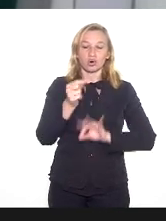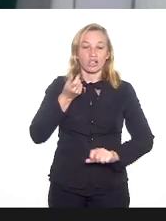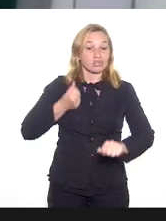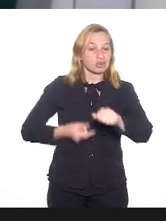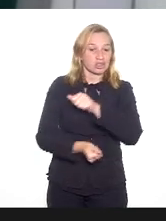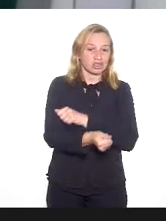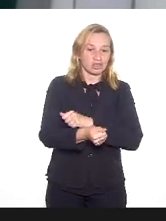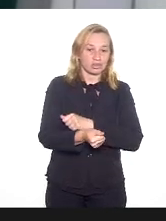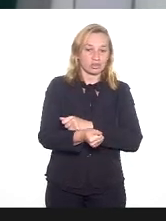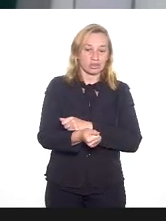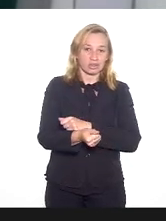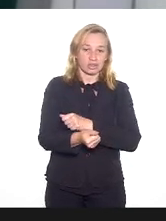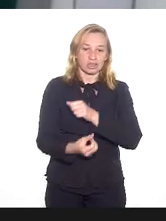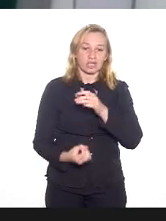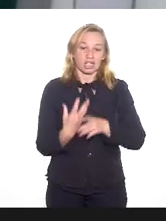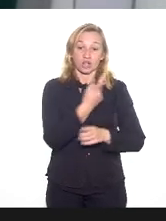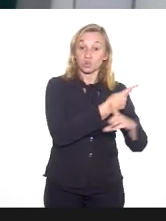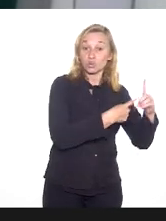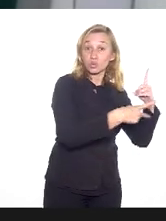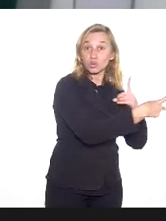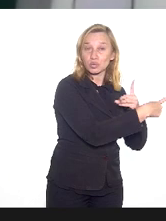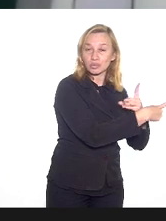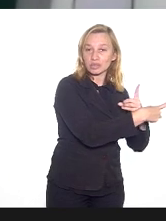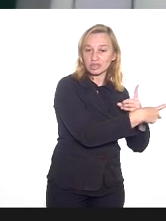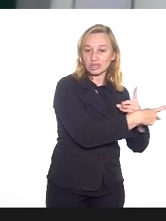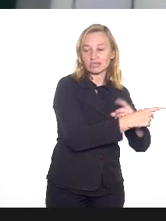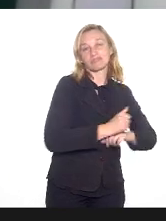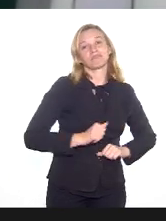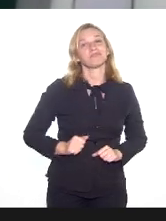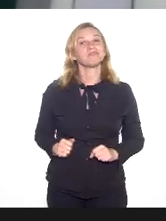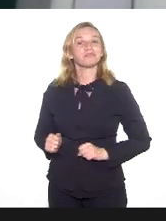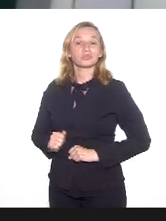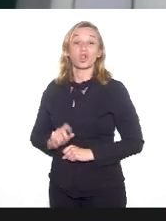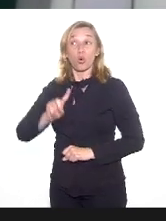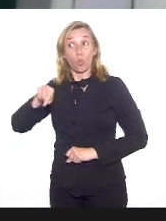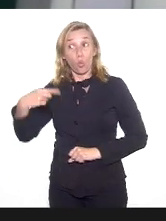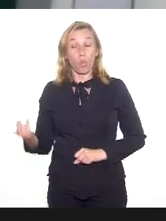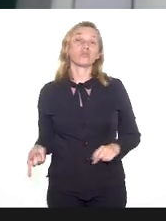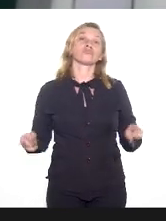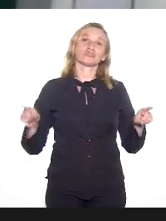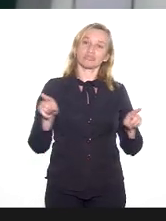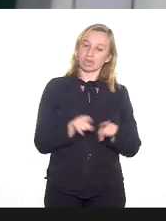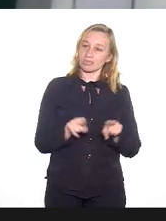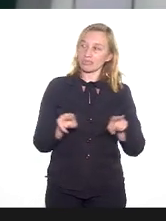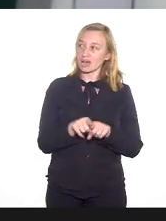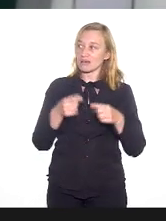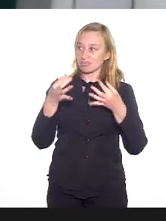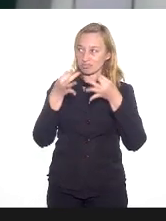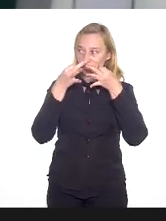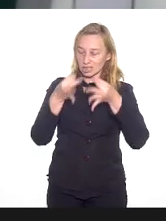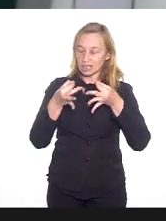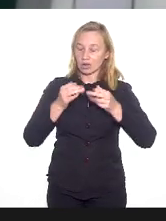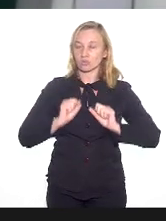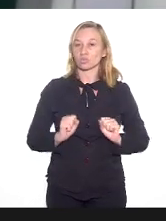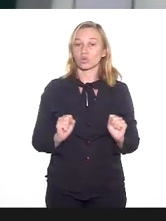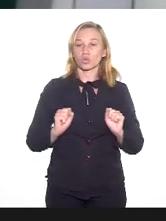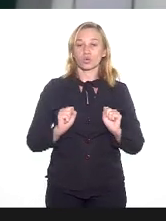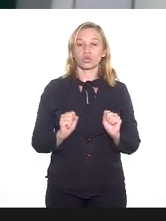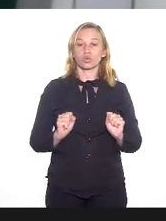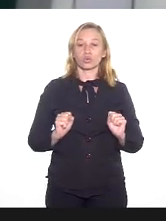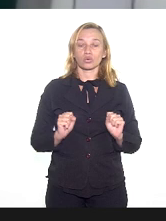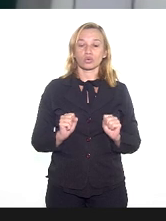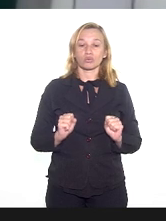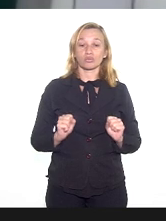e credores do Rio Previdência doravante. Um outro aspecto que nos chamou a nossa atenção e foi objeto até de